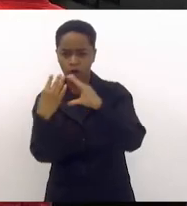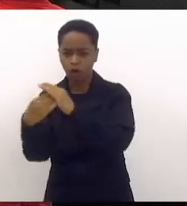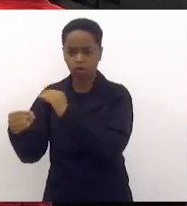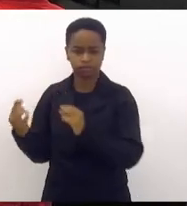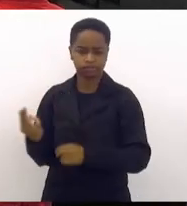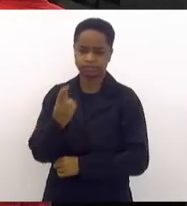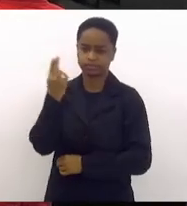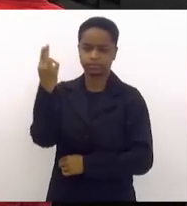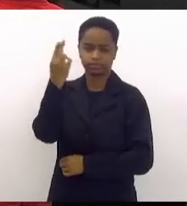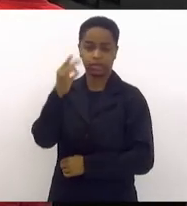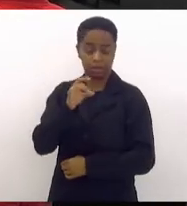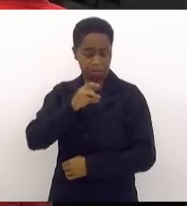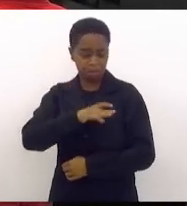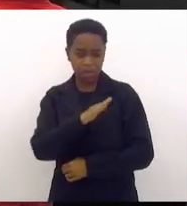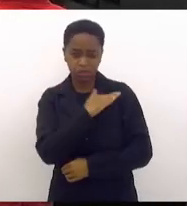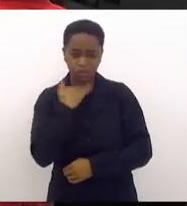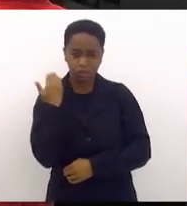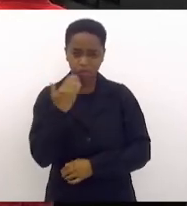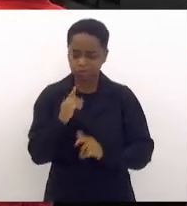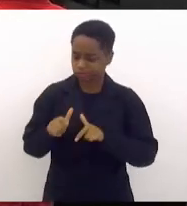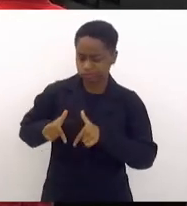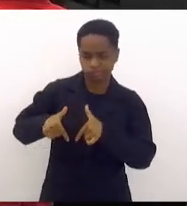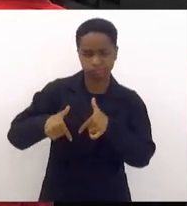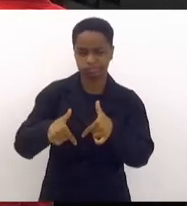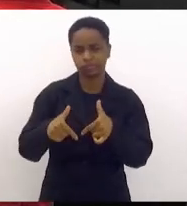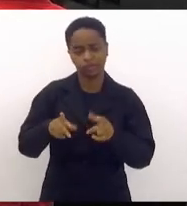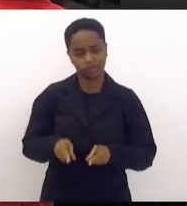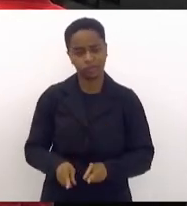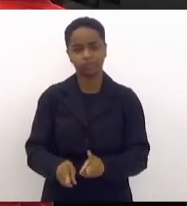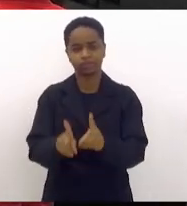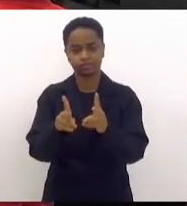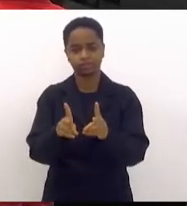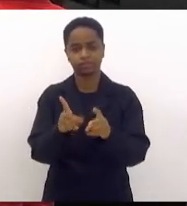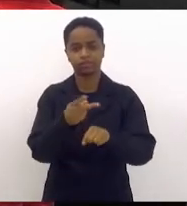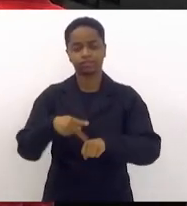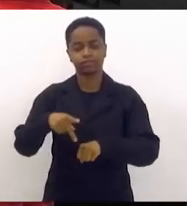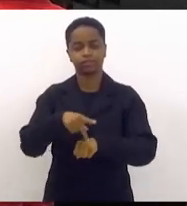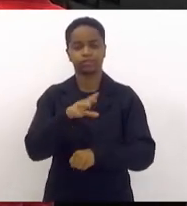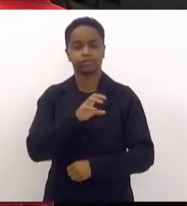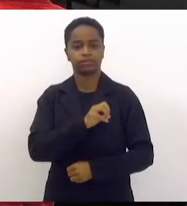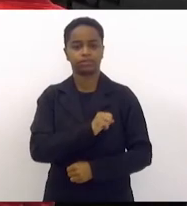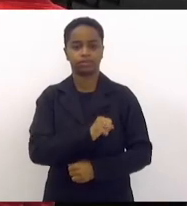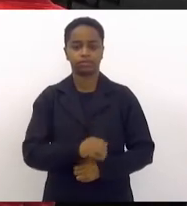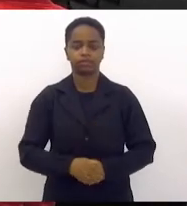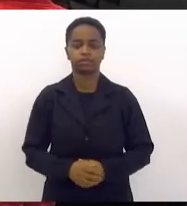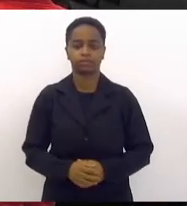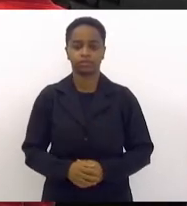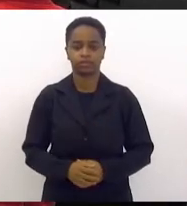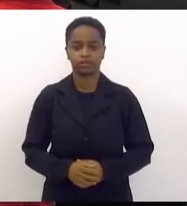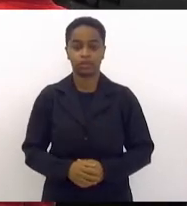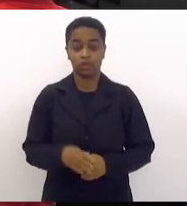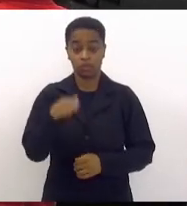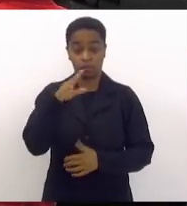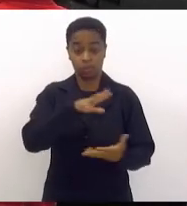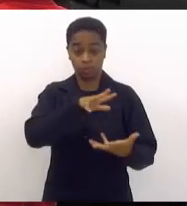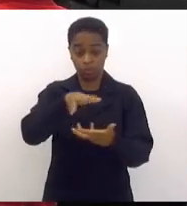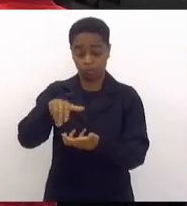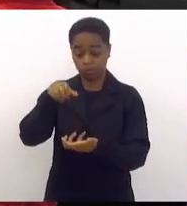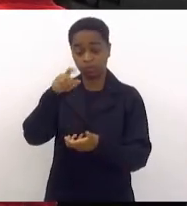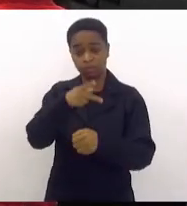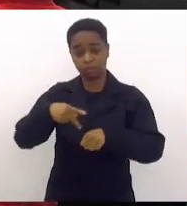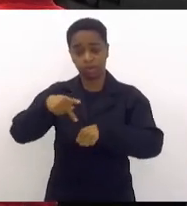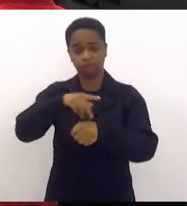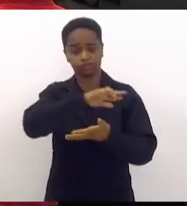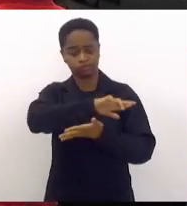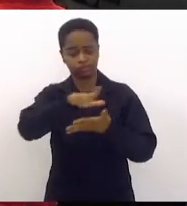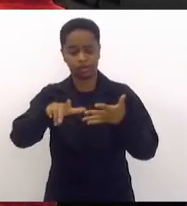a luta nem tem ninguém te adora a própria morte Terra adorada entre outras mil